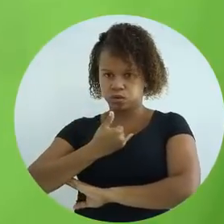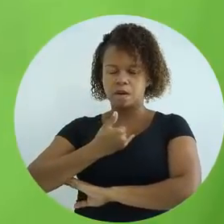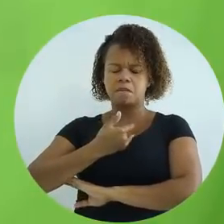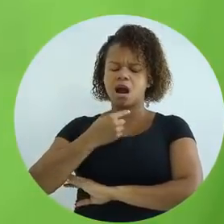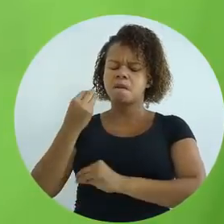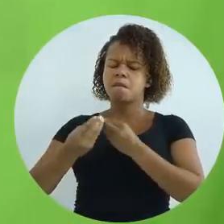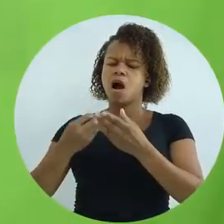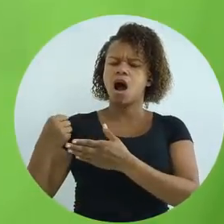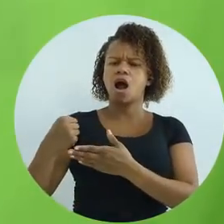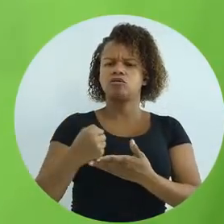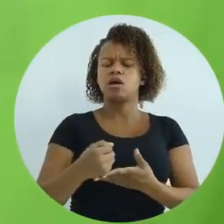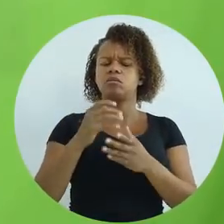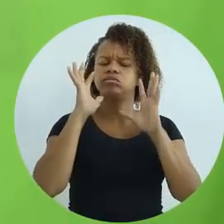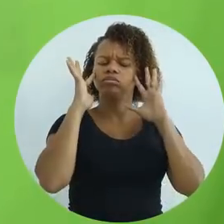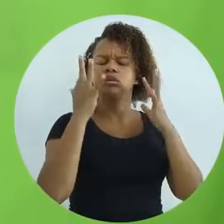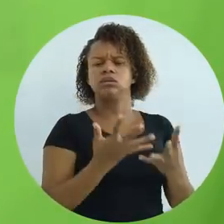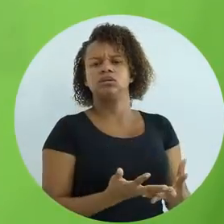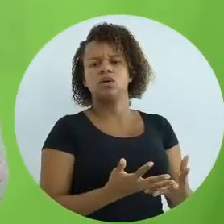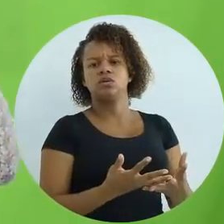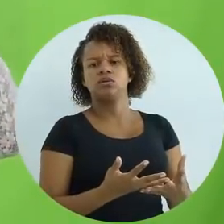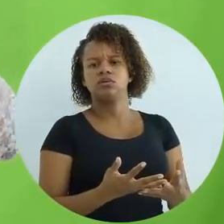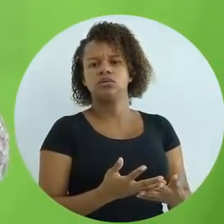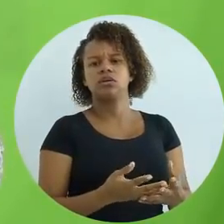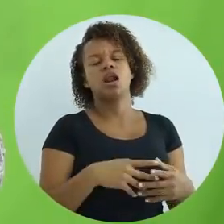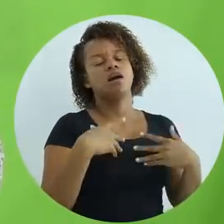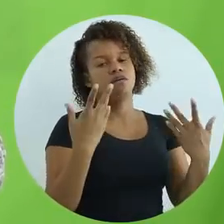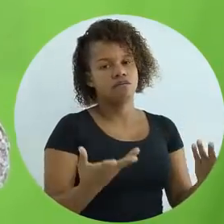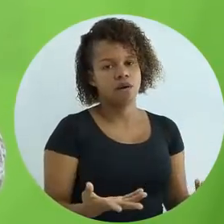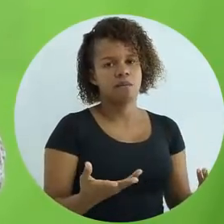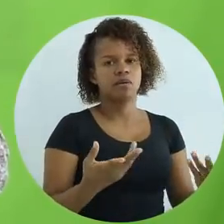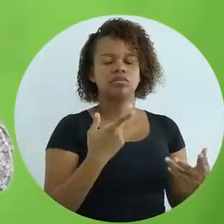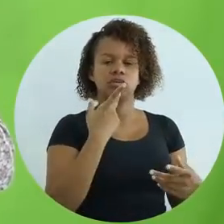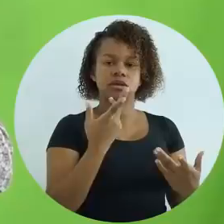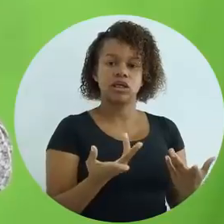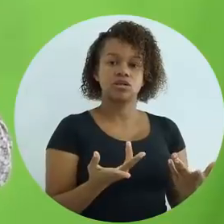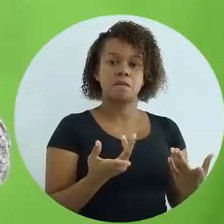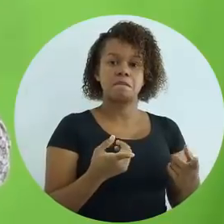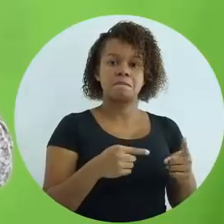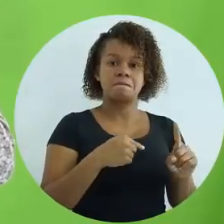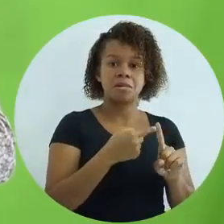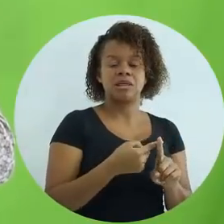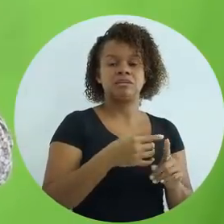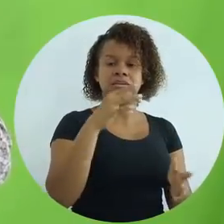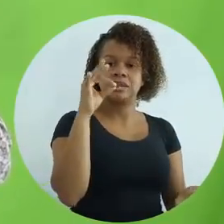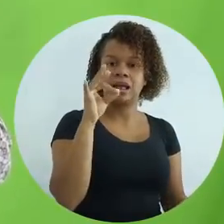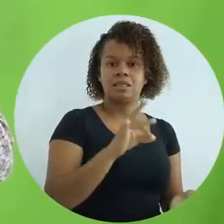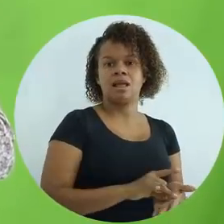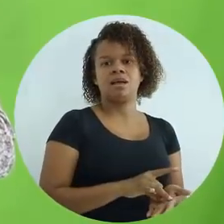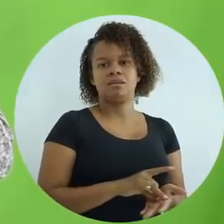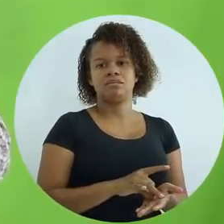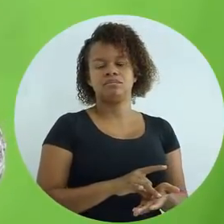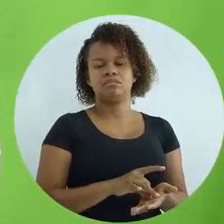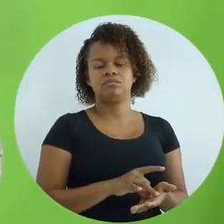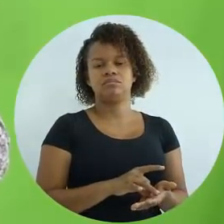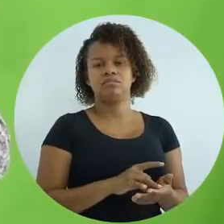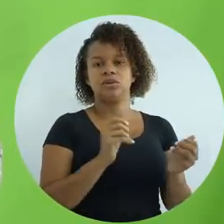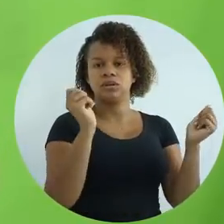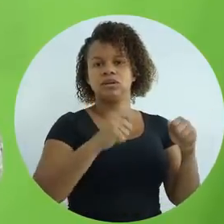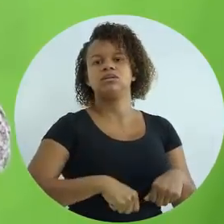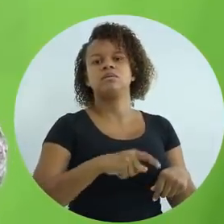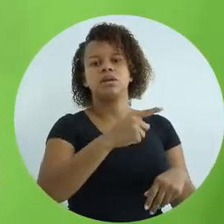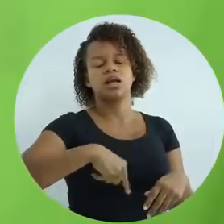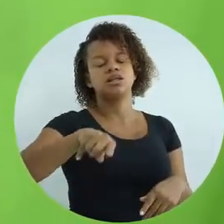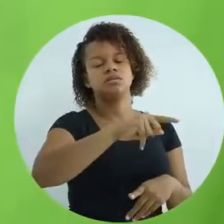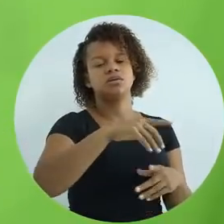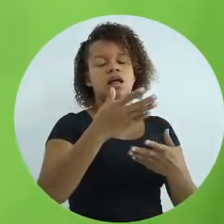possa me ajudar a tomar as minhas decisões, de forma que elas sejam as mais acertadas, assertivas possíveis